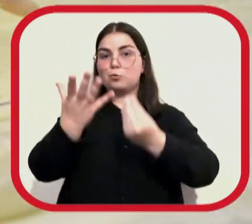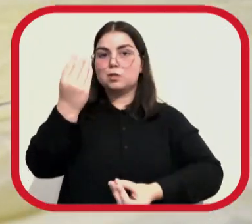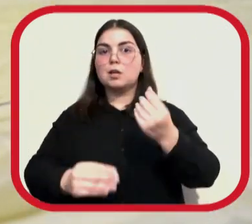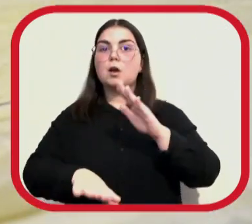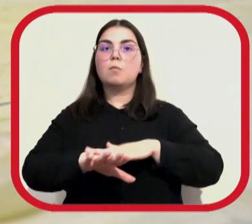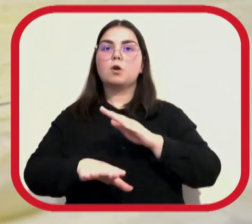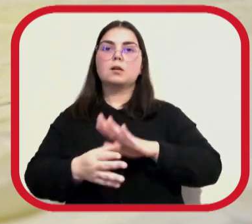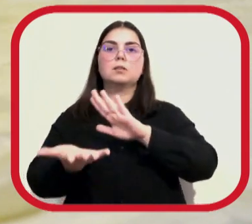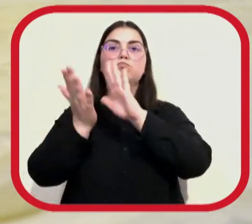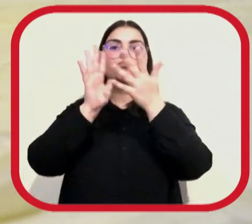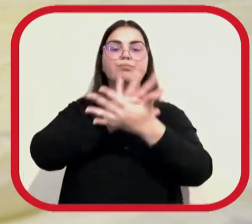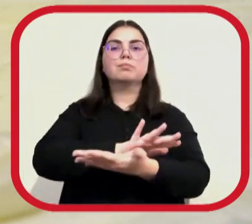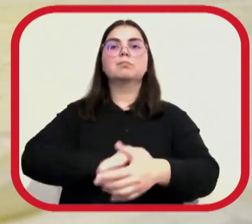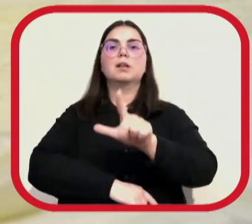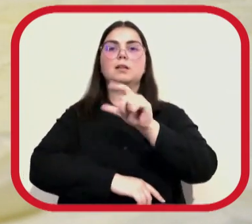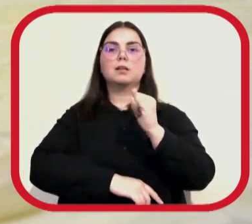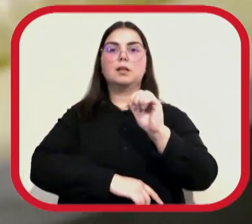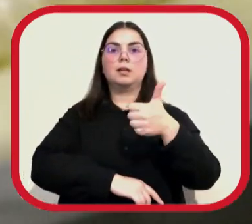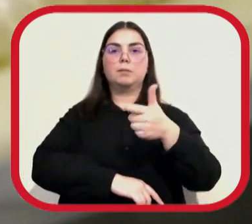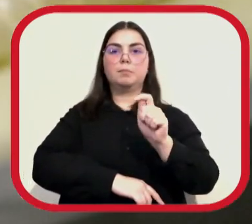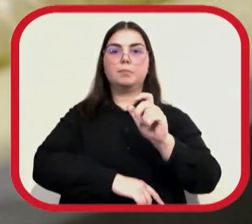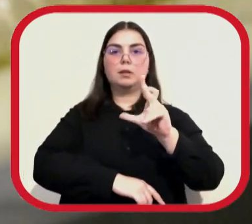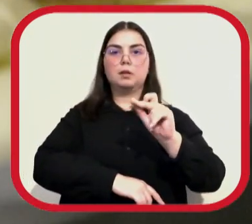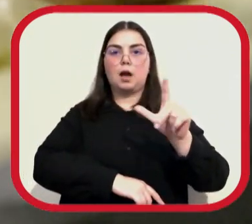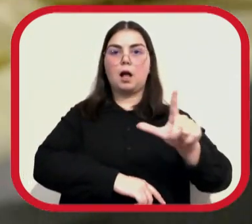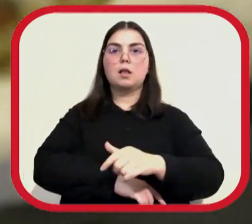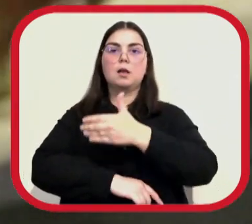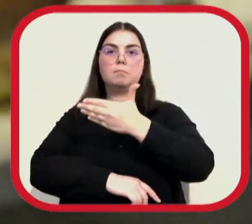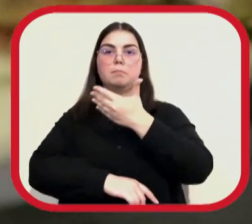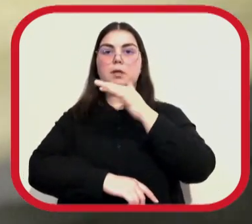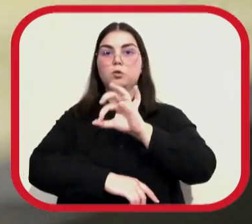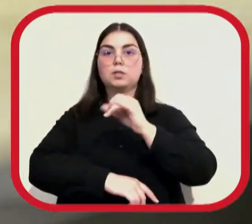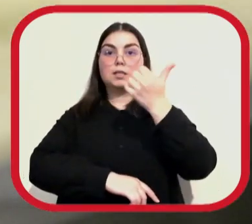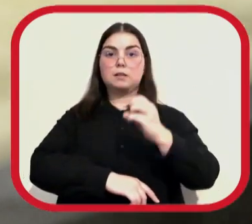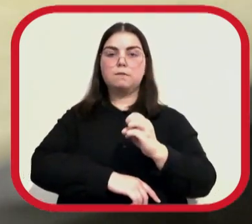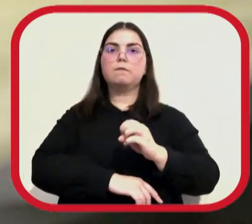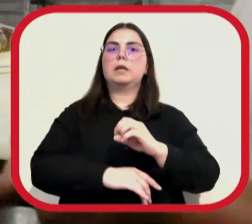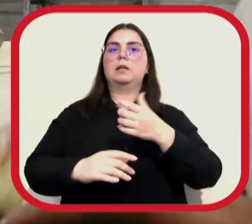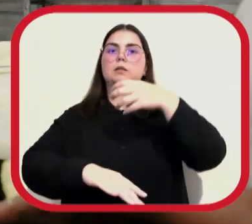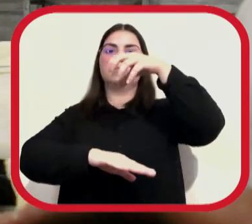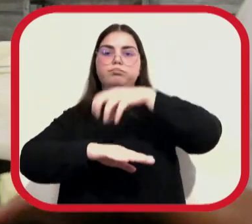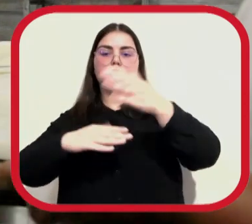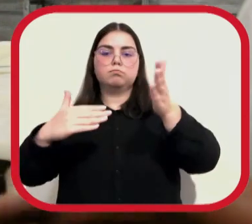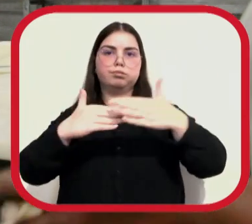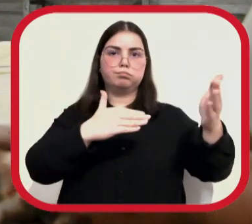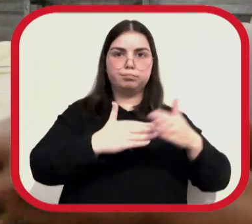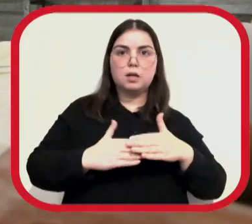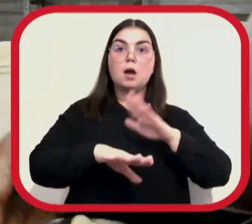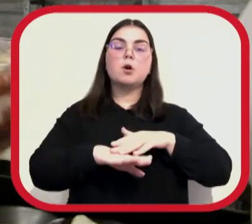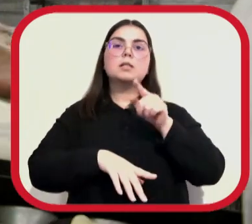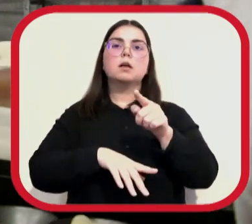só depois da Revolução Liberal de 1820 que resultou no encerramento dos mosteiros e dos conventos